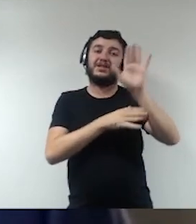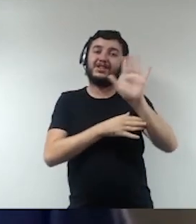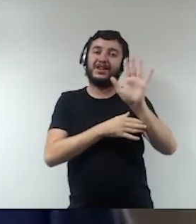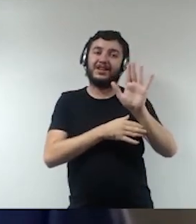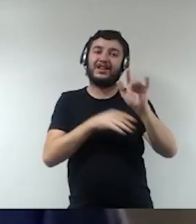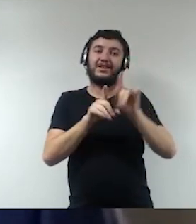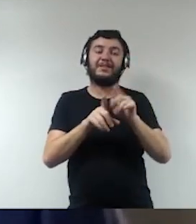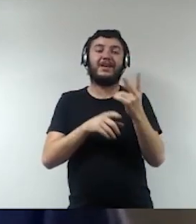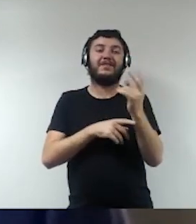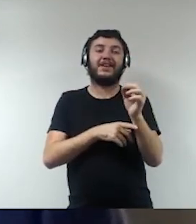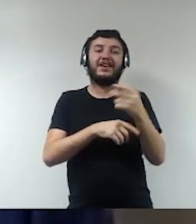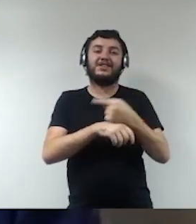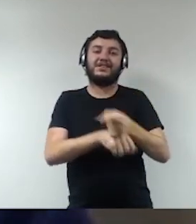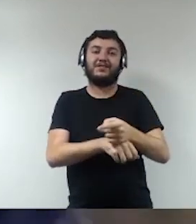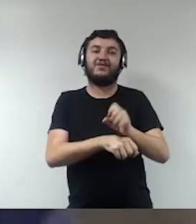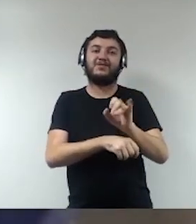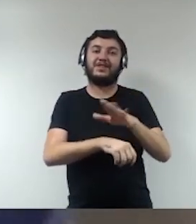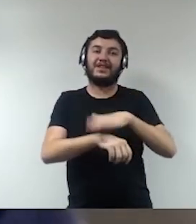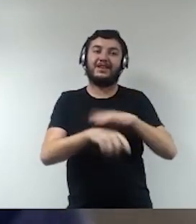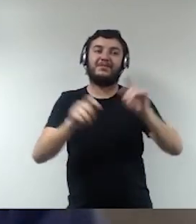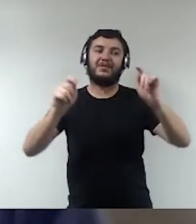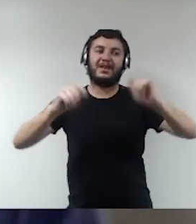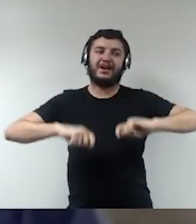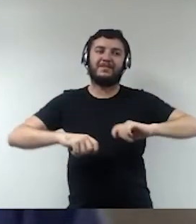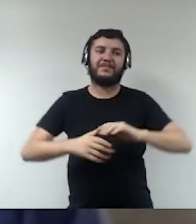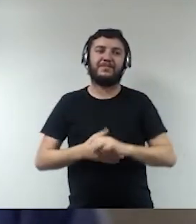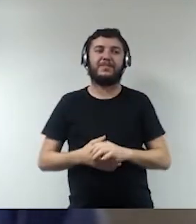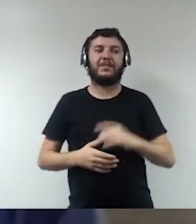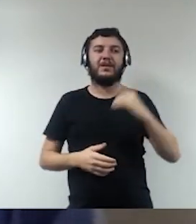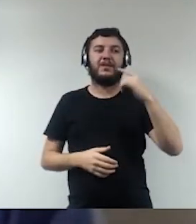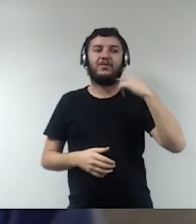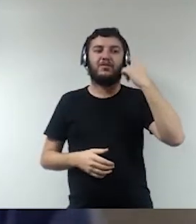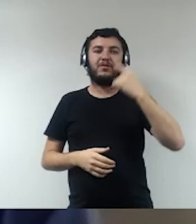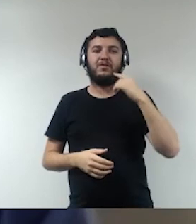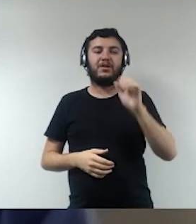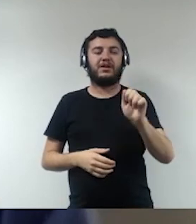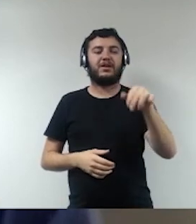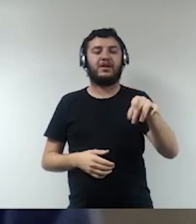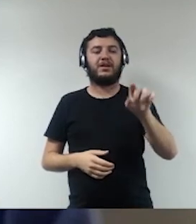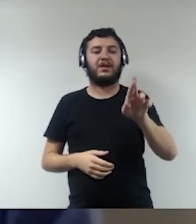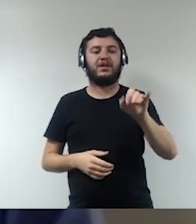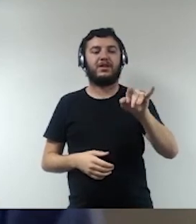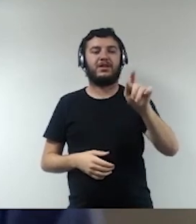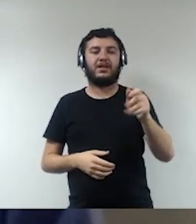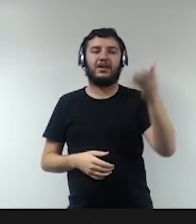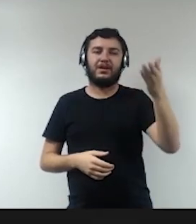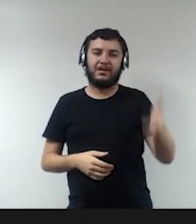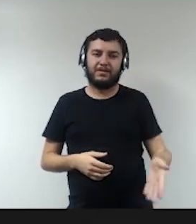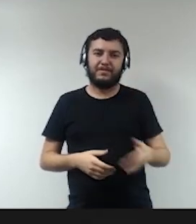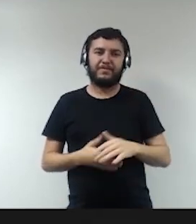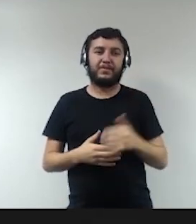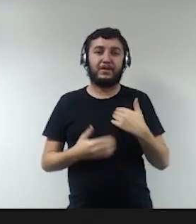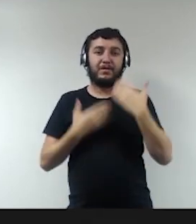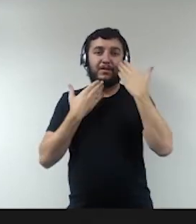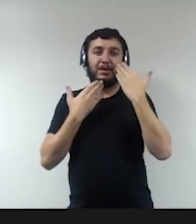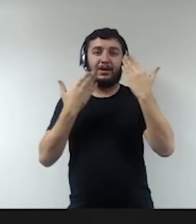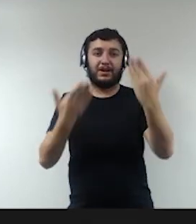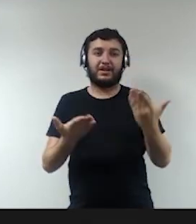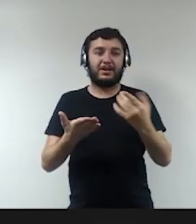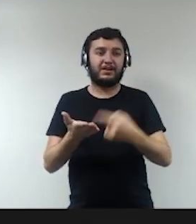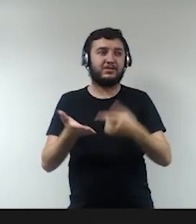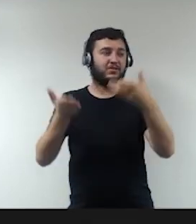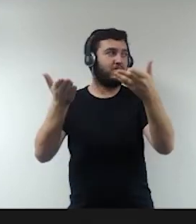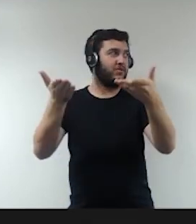para cada um, se ainda der tempo. Doutora Andréia, começando pela senhora, então. Agradeço imensamente o convite,